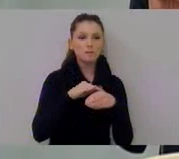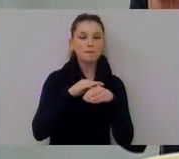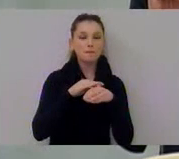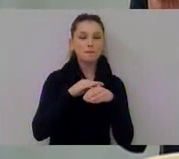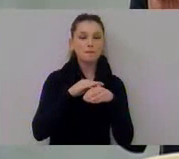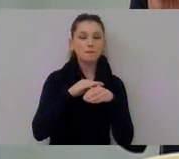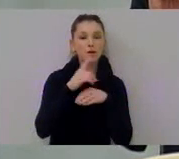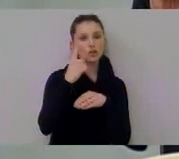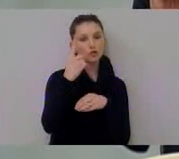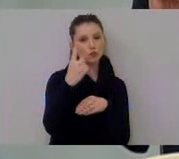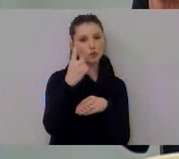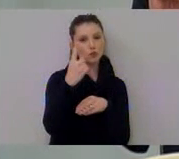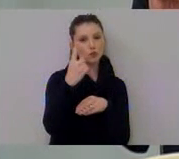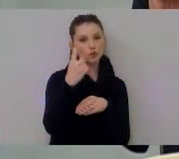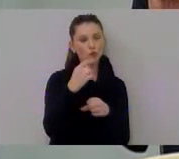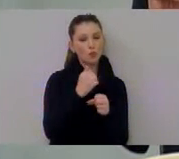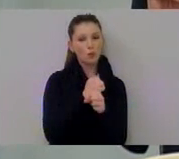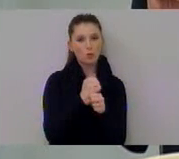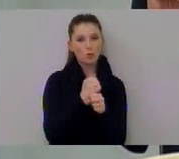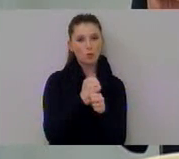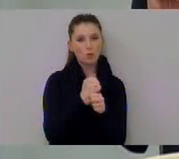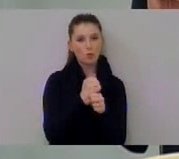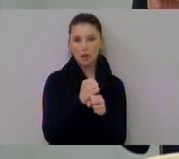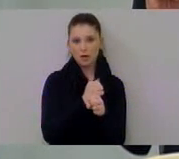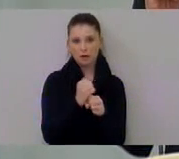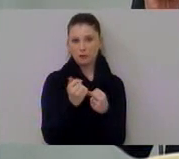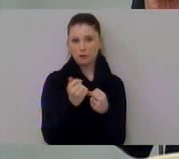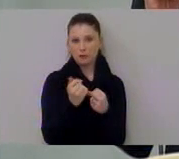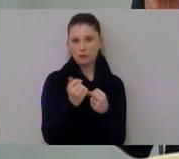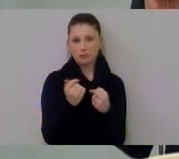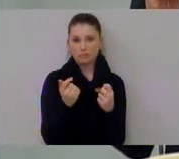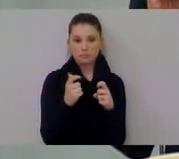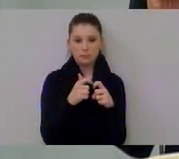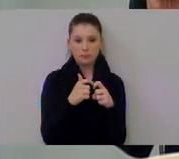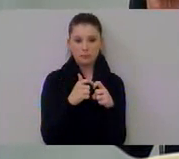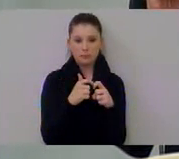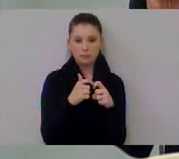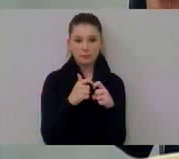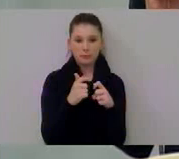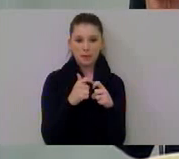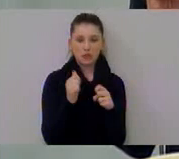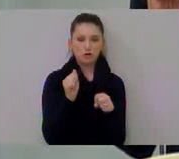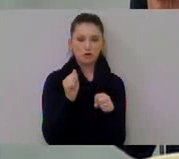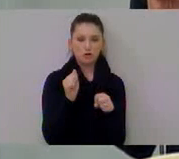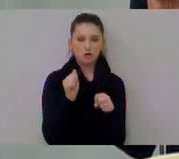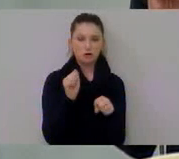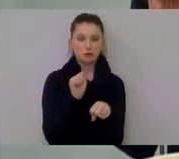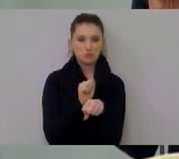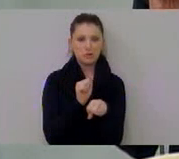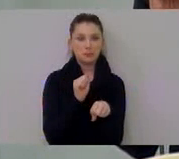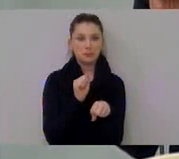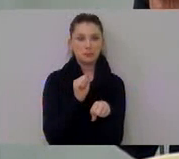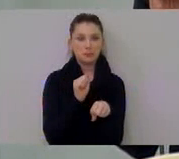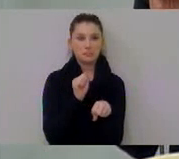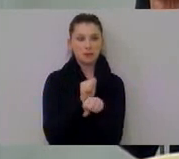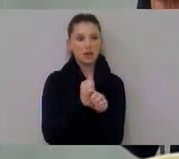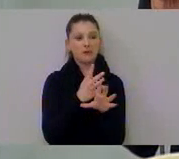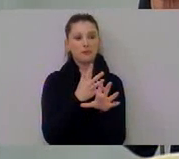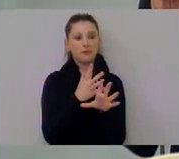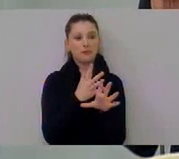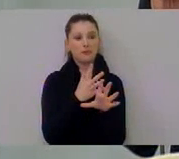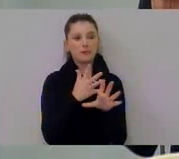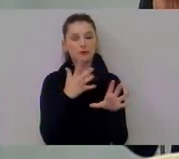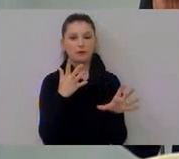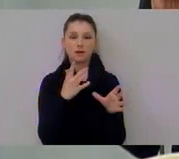E o secretário me garantiu que o máximo 90 dias.